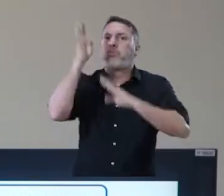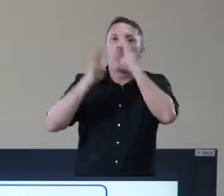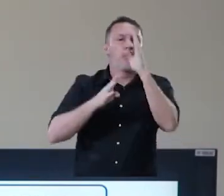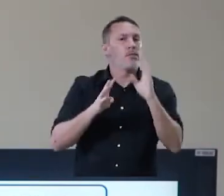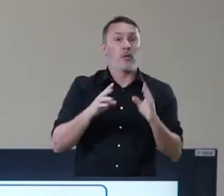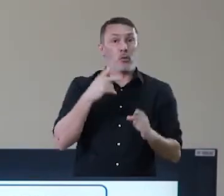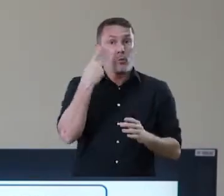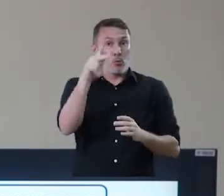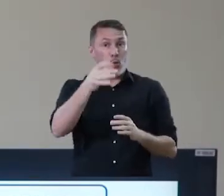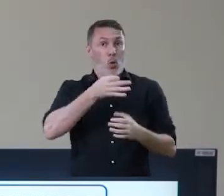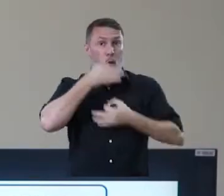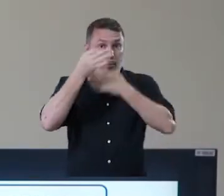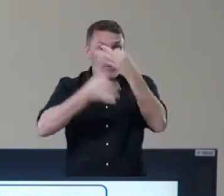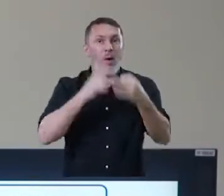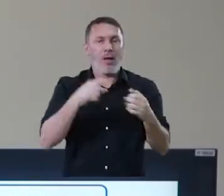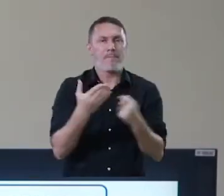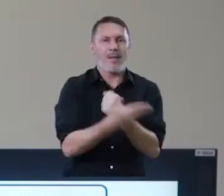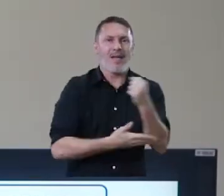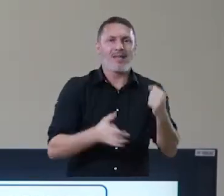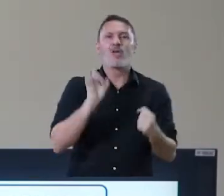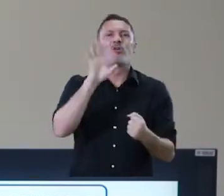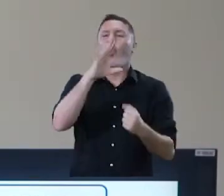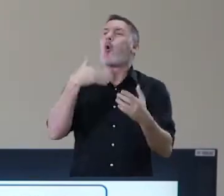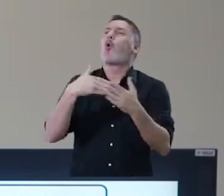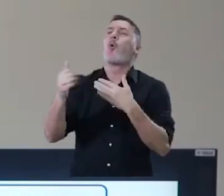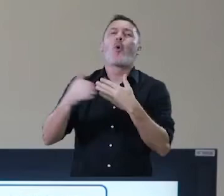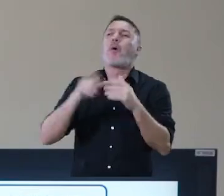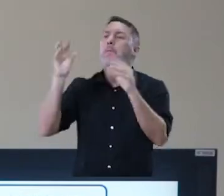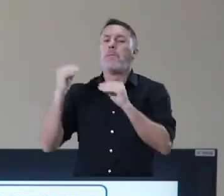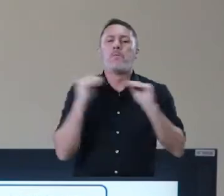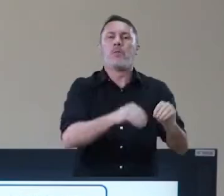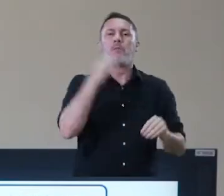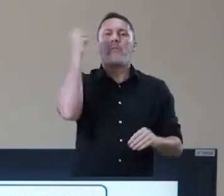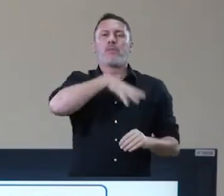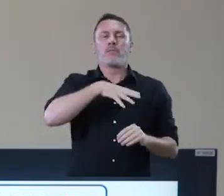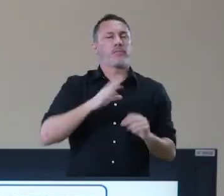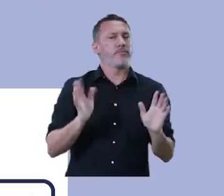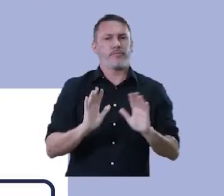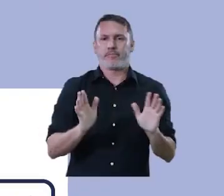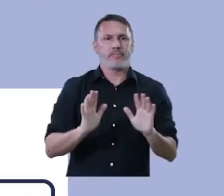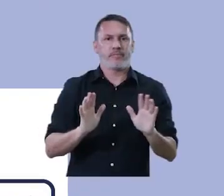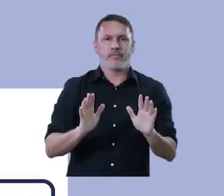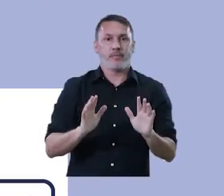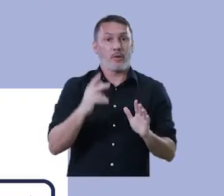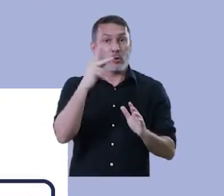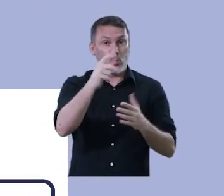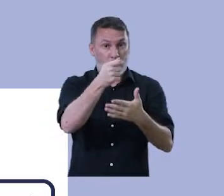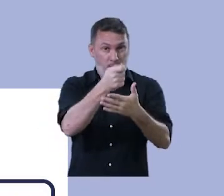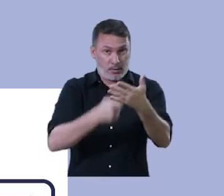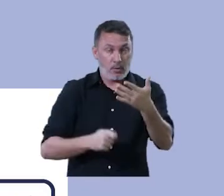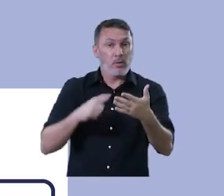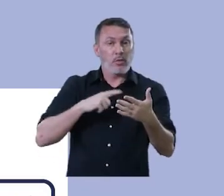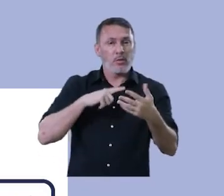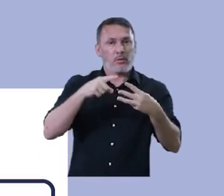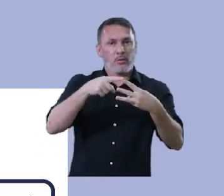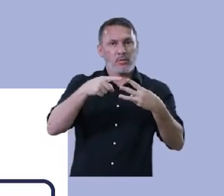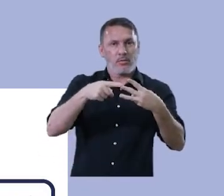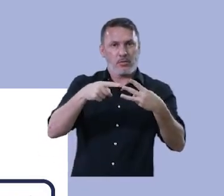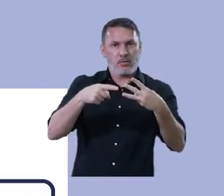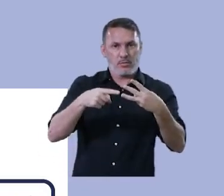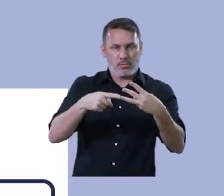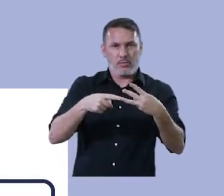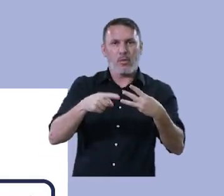O seu ponto de vista, ele vai ser isso aí. Não é simplesmente você jogar qualquer coisa. Então, na sua redação, ela vai ter três